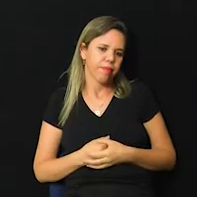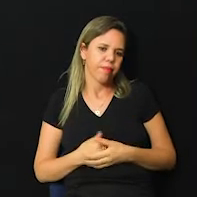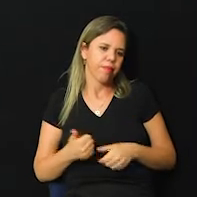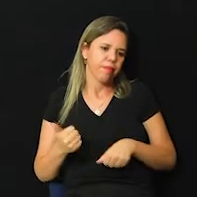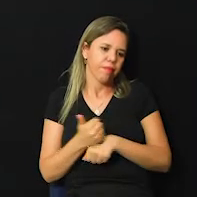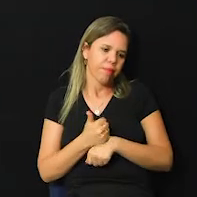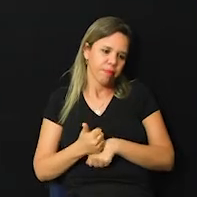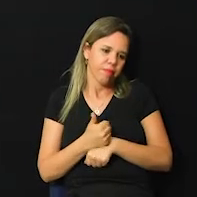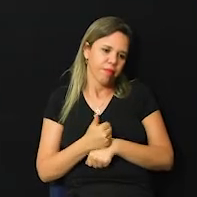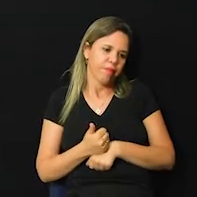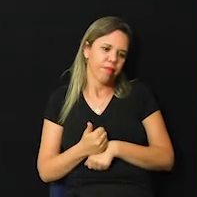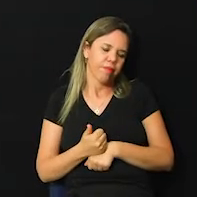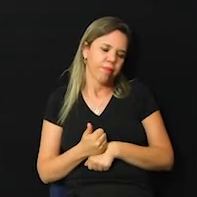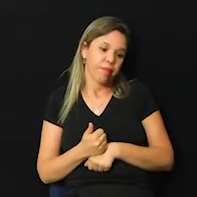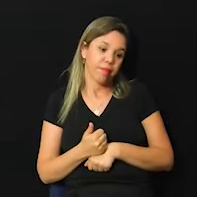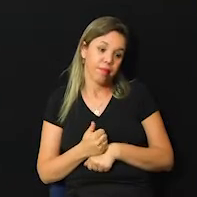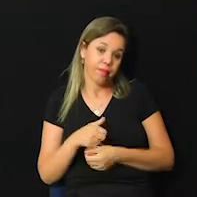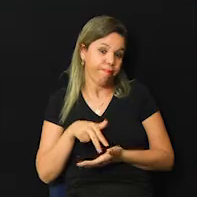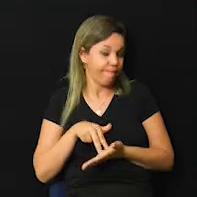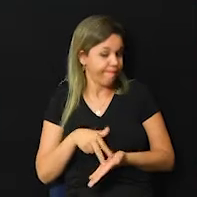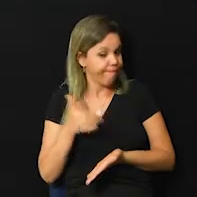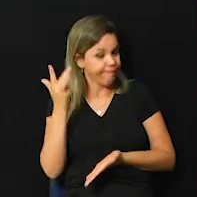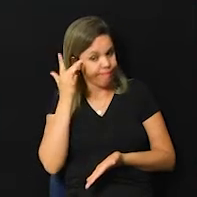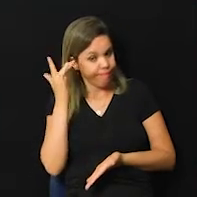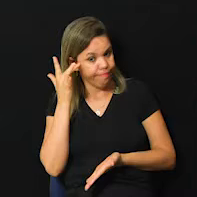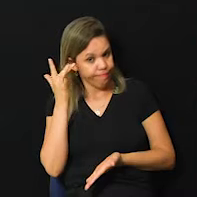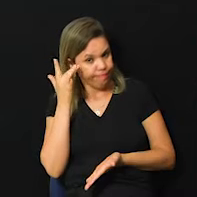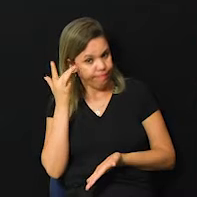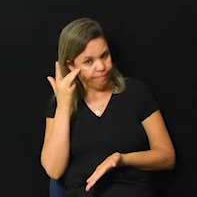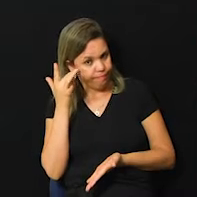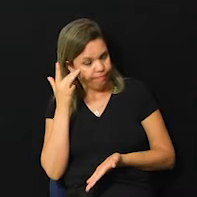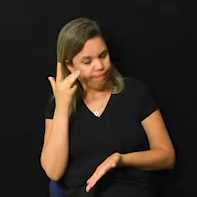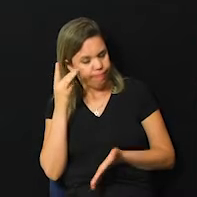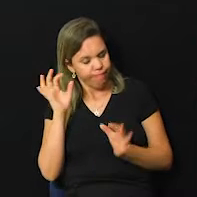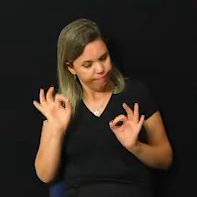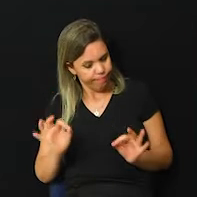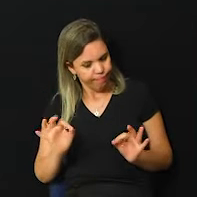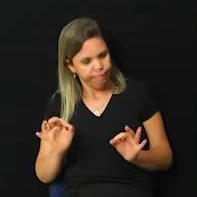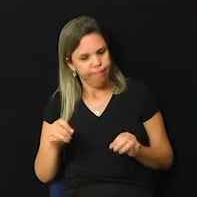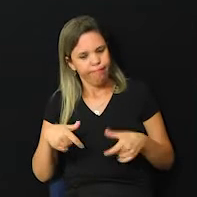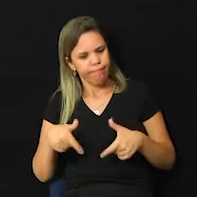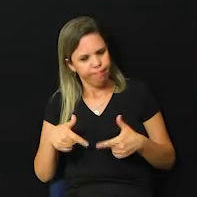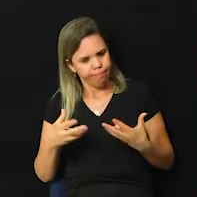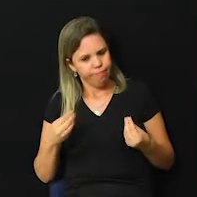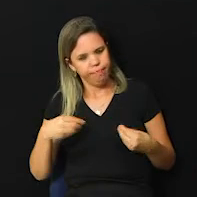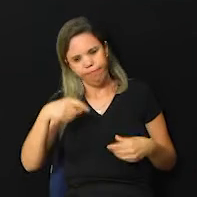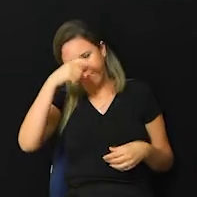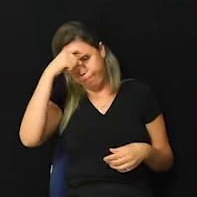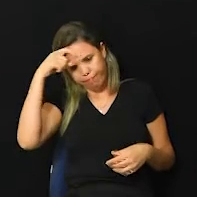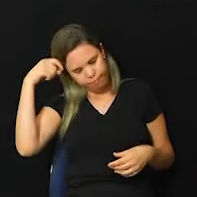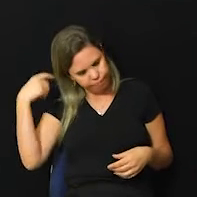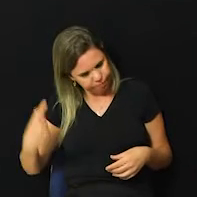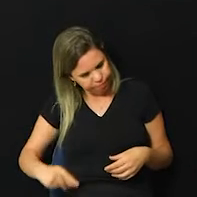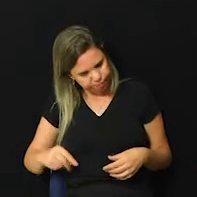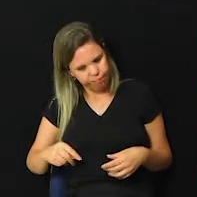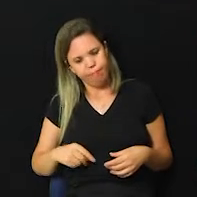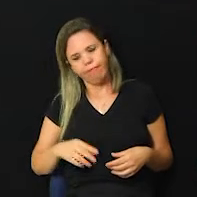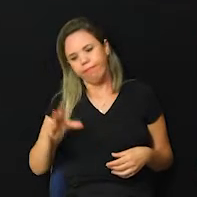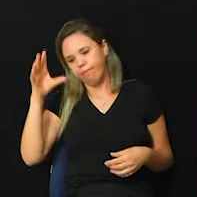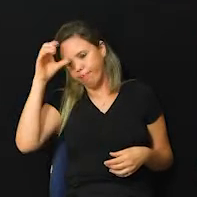altera muito mas como eu falei com os pés no chão com a cabeça que você vai trabalhar bastante